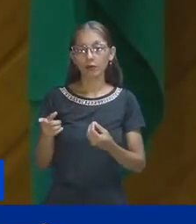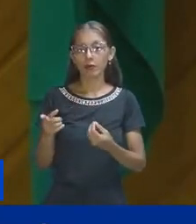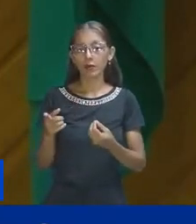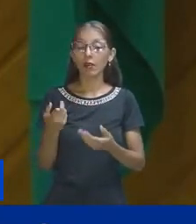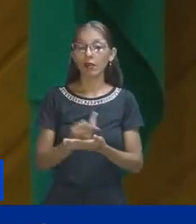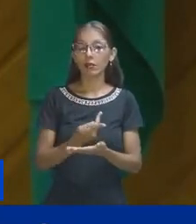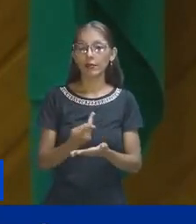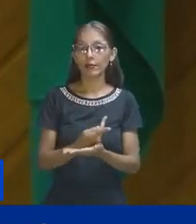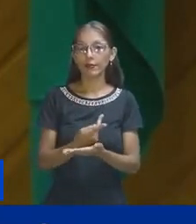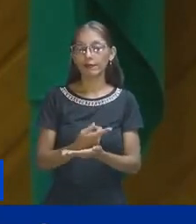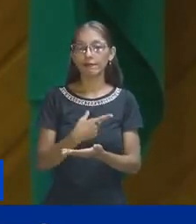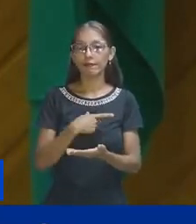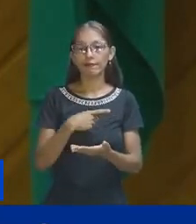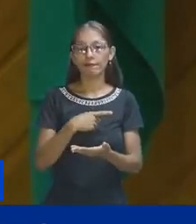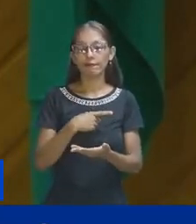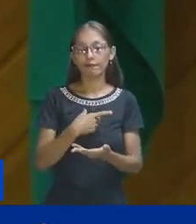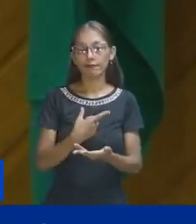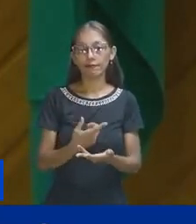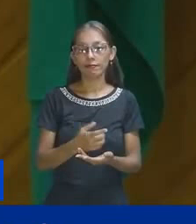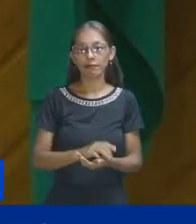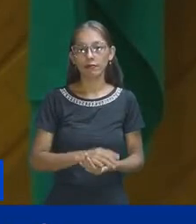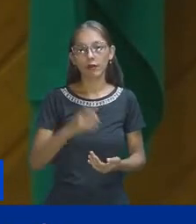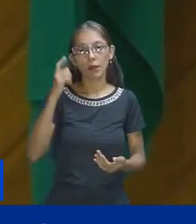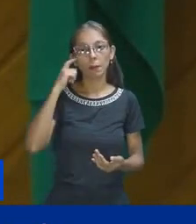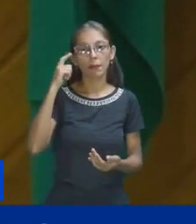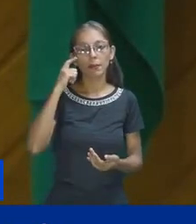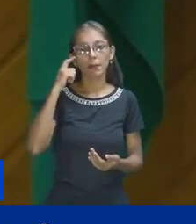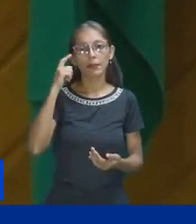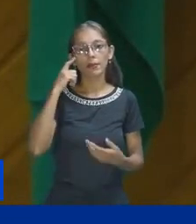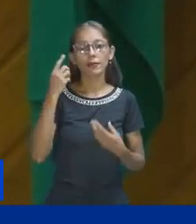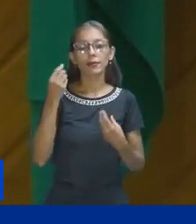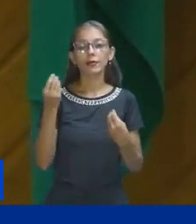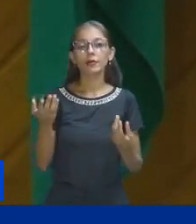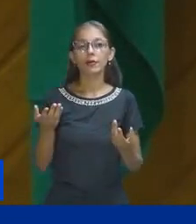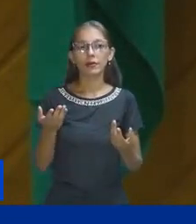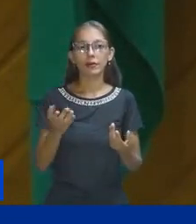lhe favorecia diretamente e única exclusivamente.